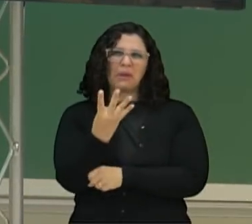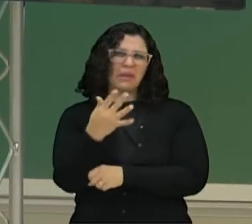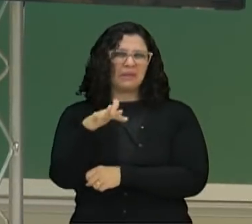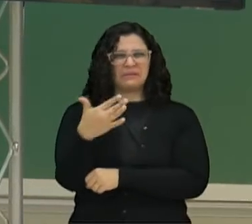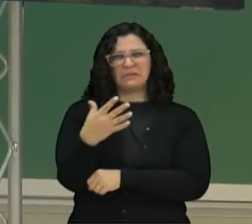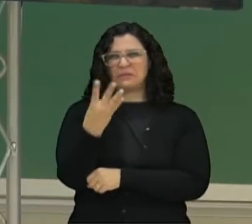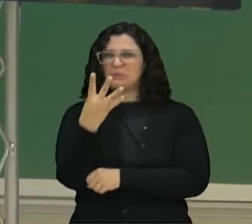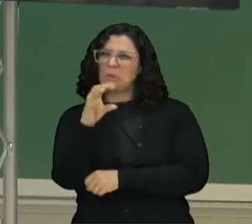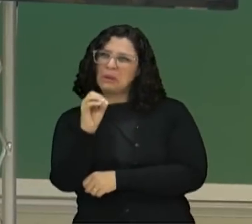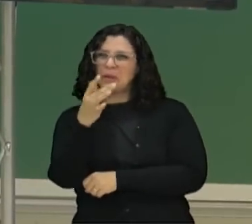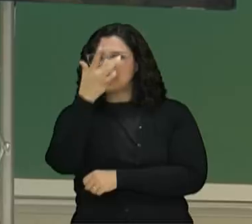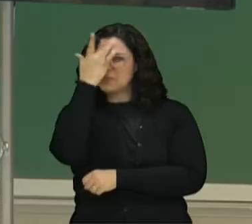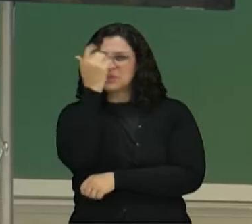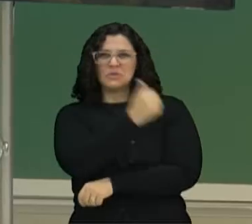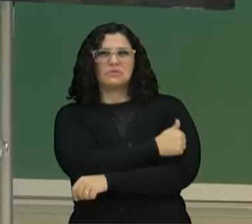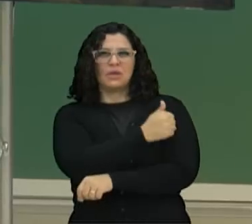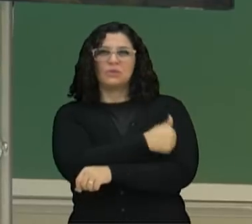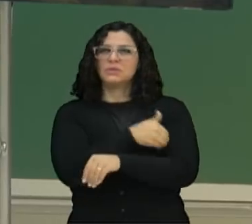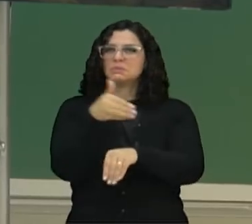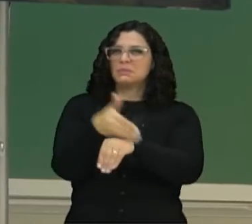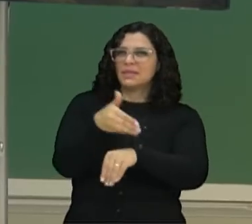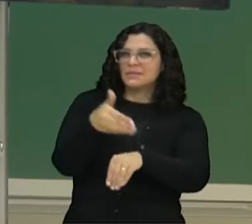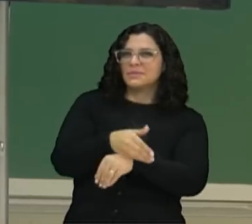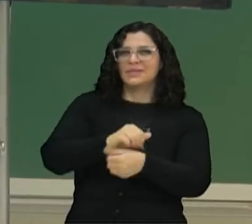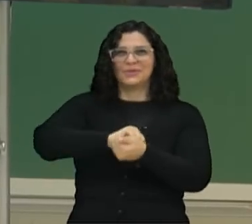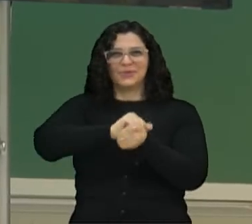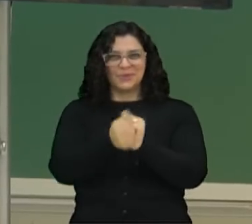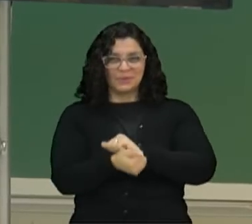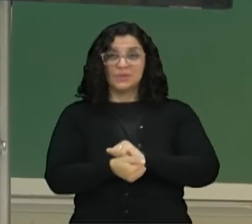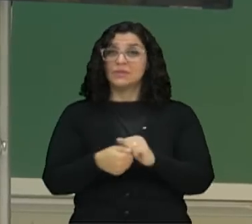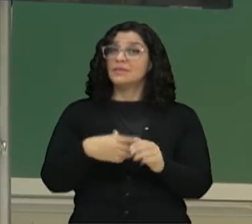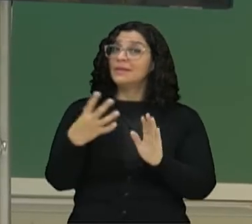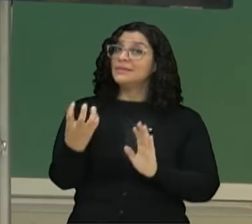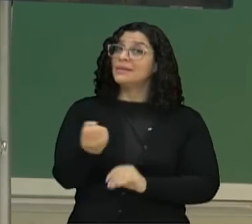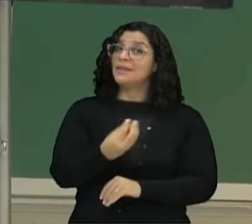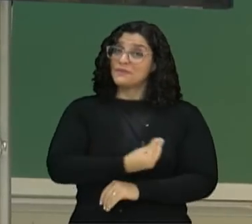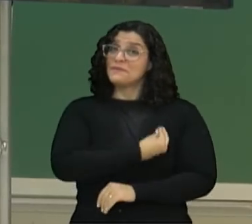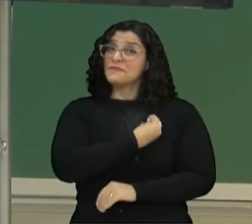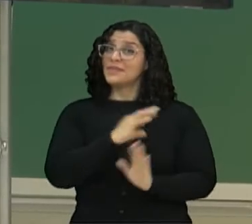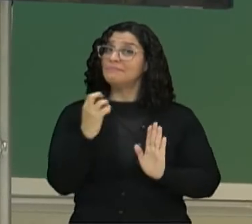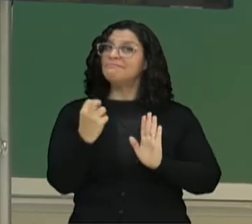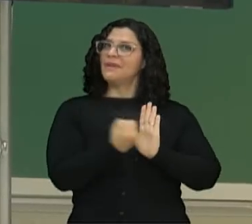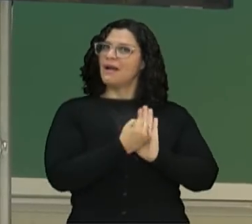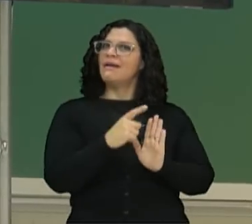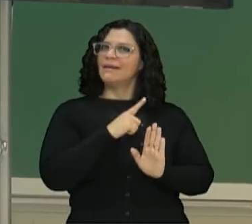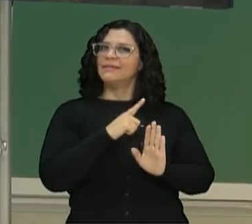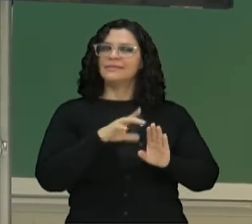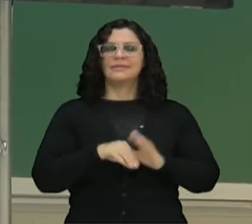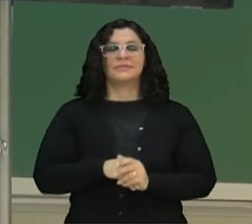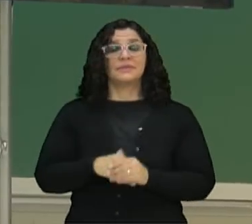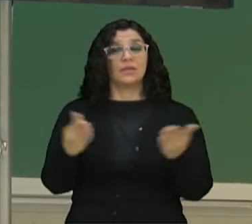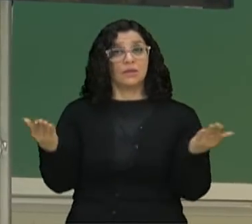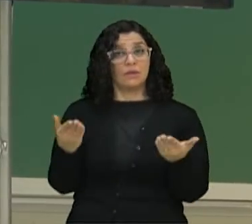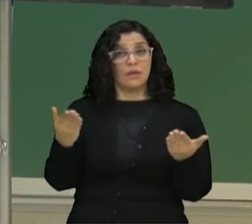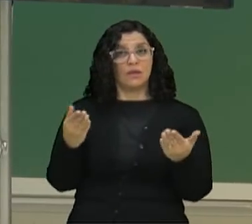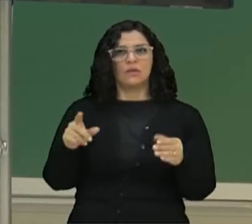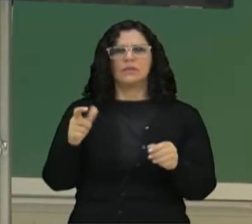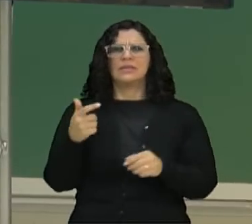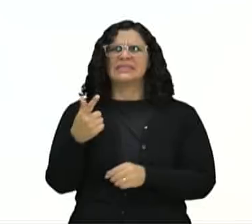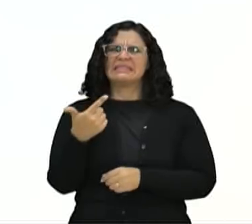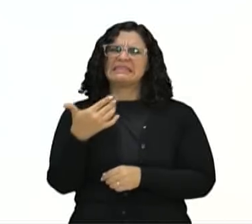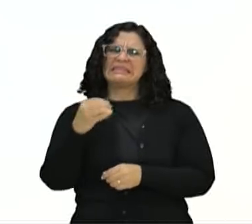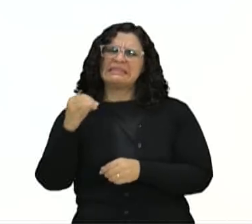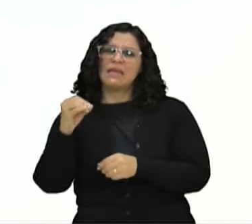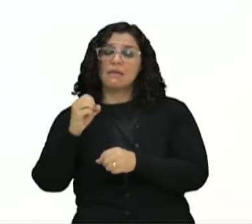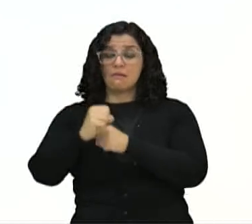poucos alunos, né, acadêmicos. Mas, enfim, são coisas que marcam a vida da gente, né? Ao longo desses mais de 100